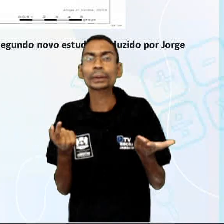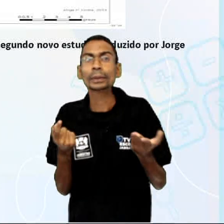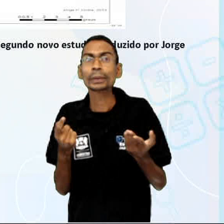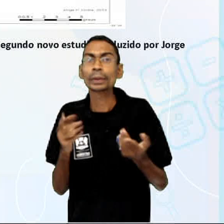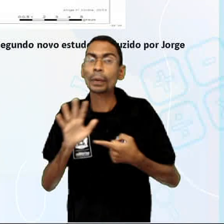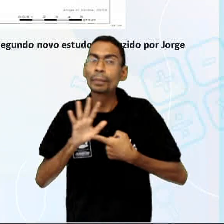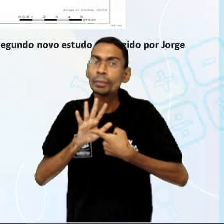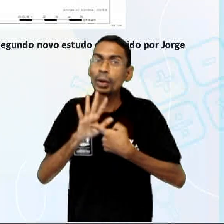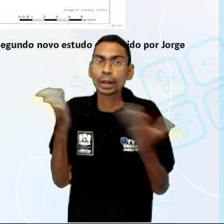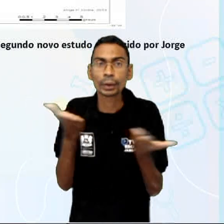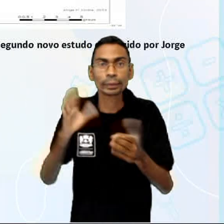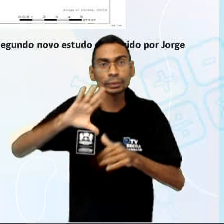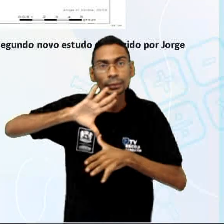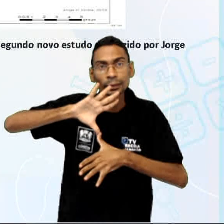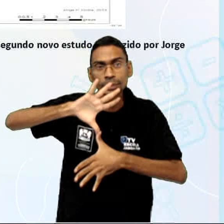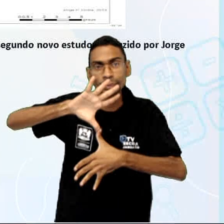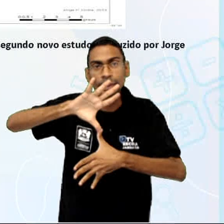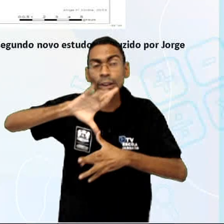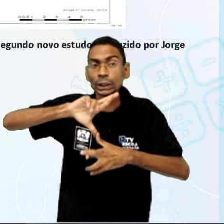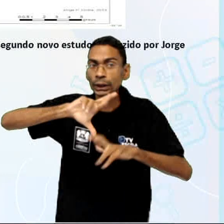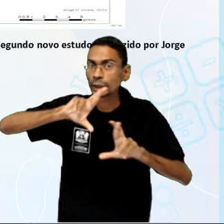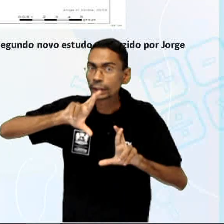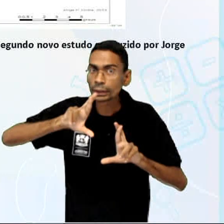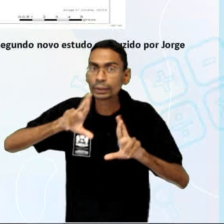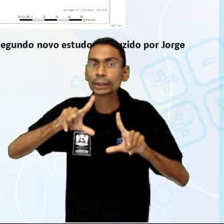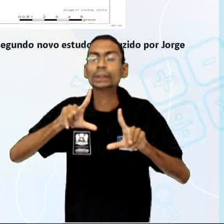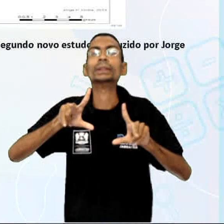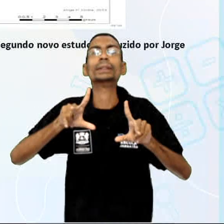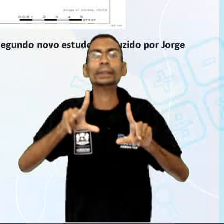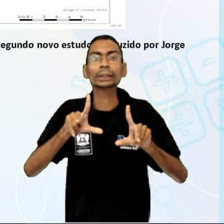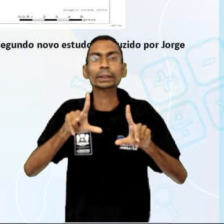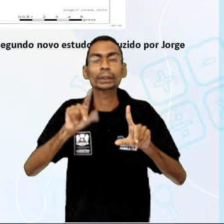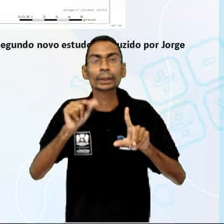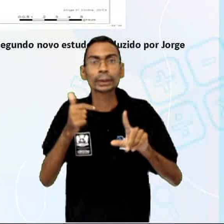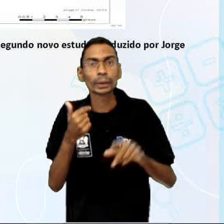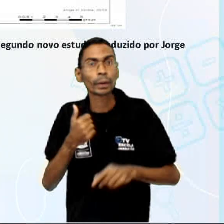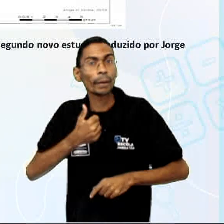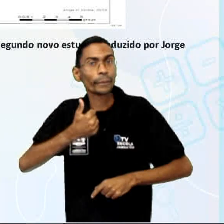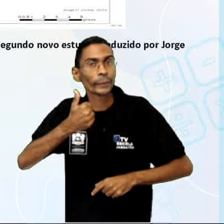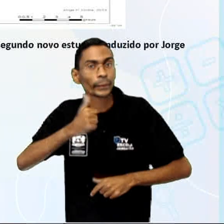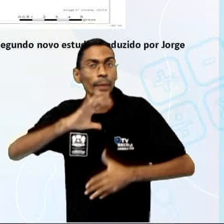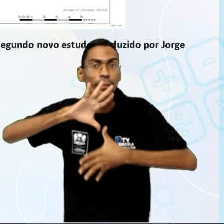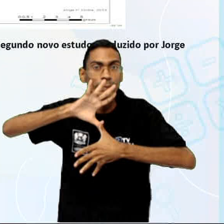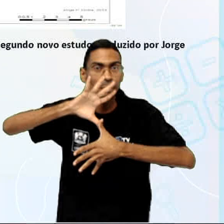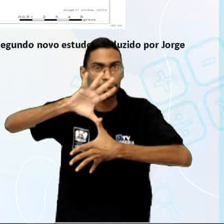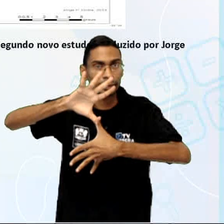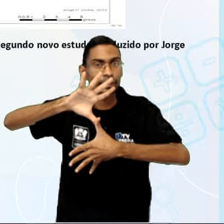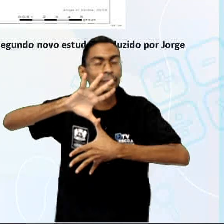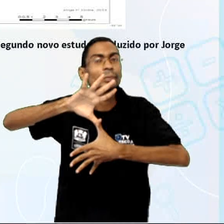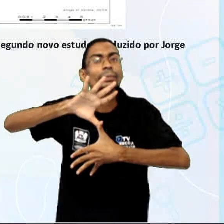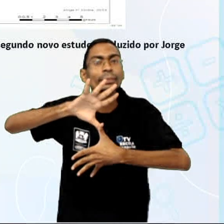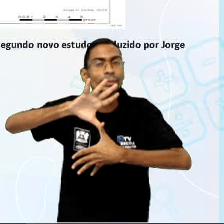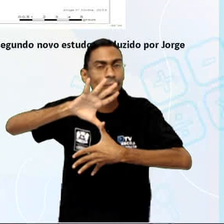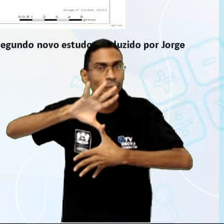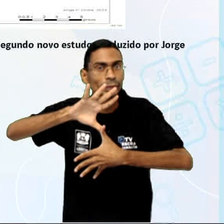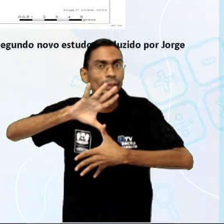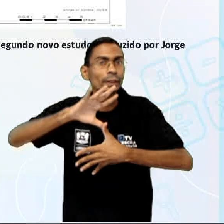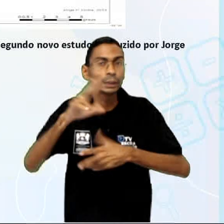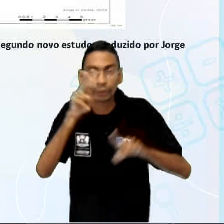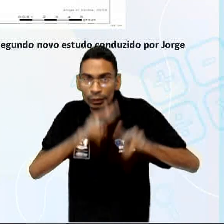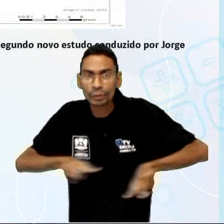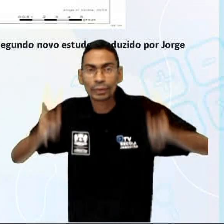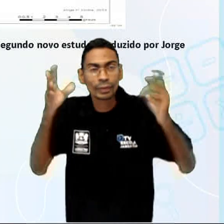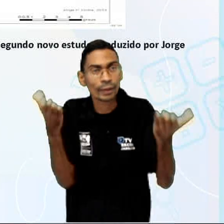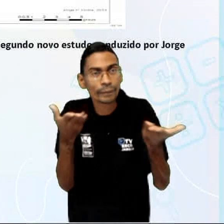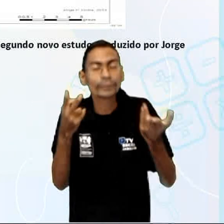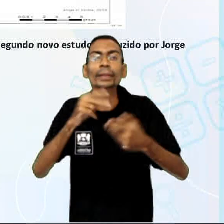mapa já um pouco diferente daquele primeiro que vocês viram. Aqui a gente tem o mapa das capitanias hereditárias,